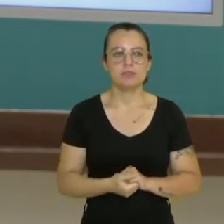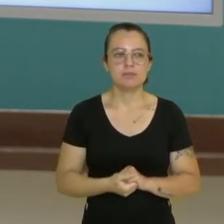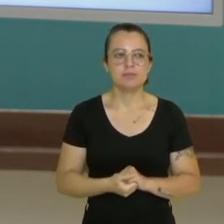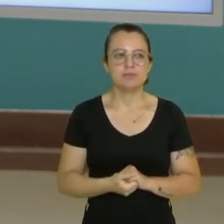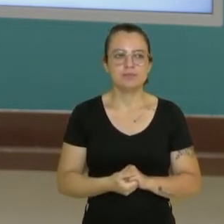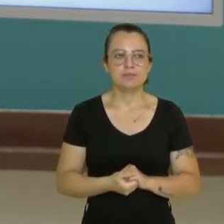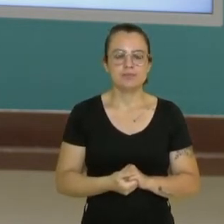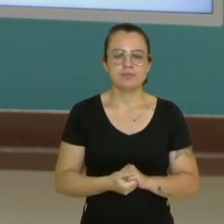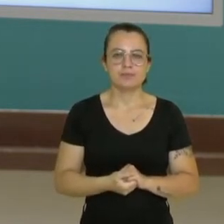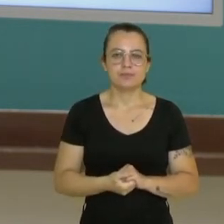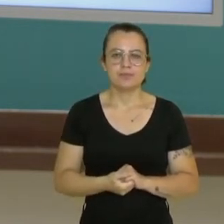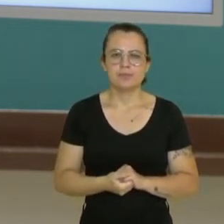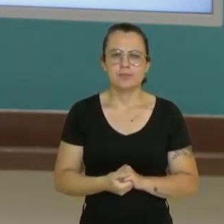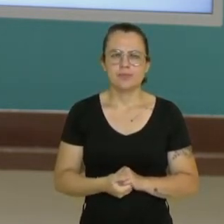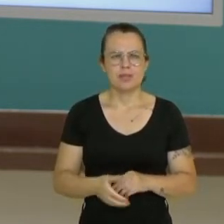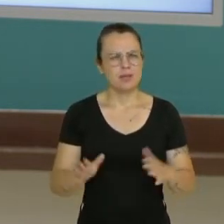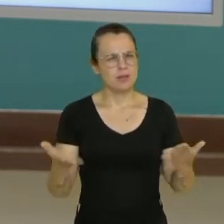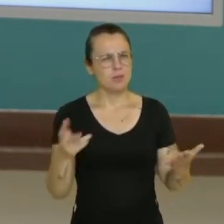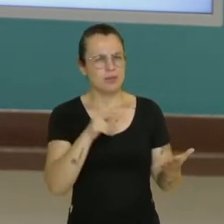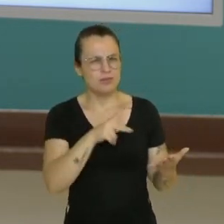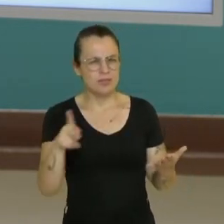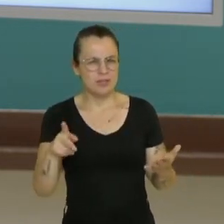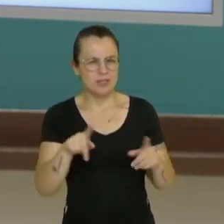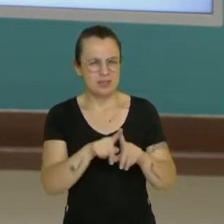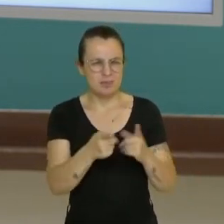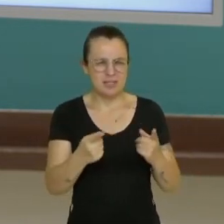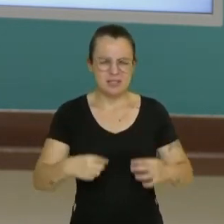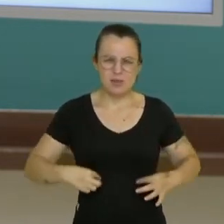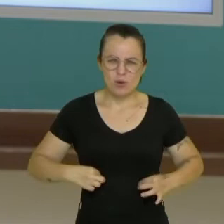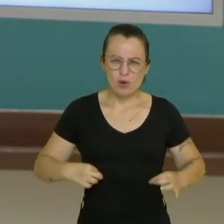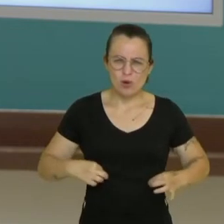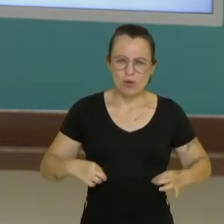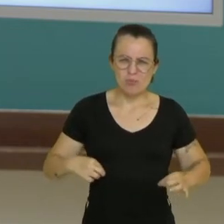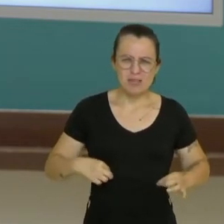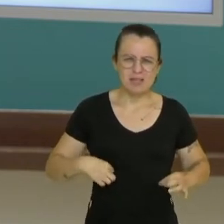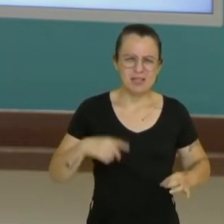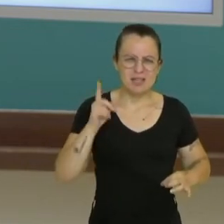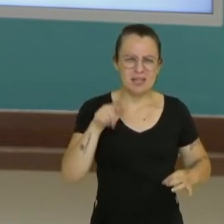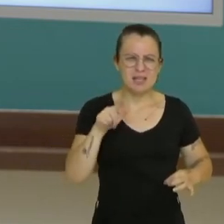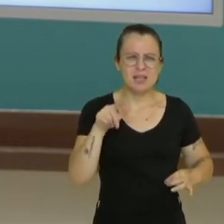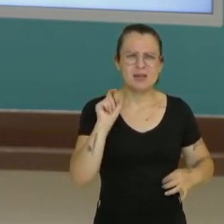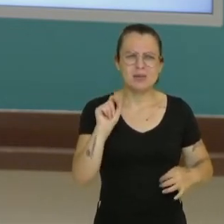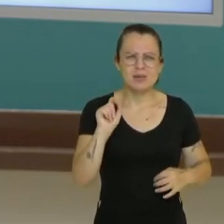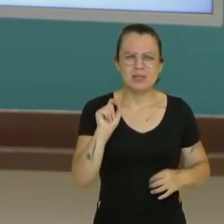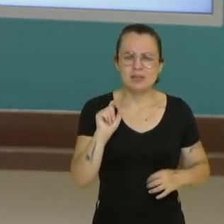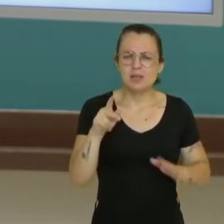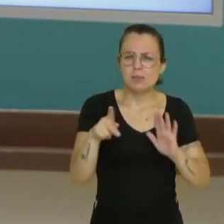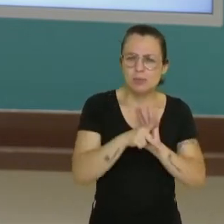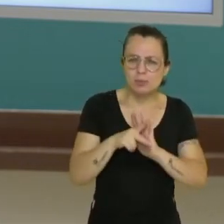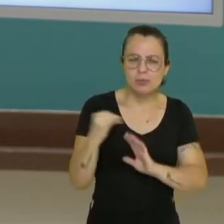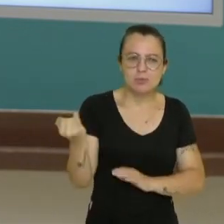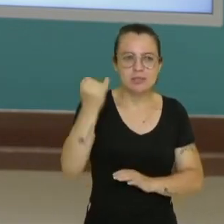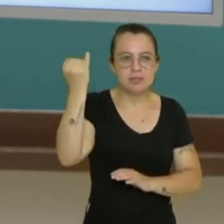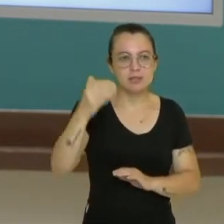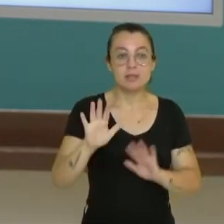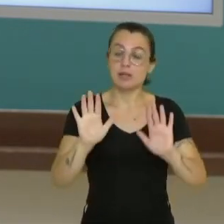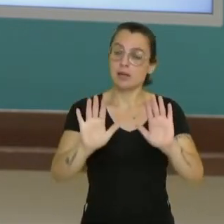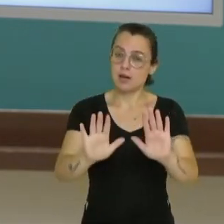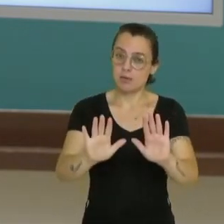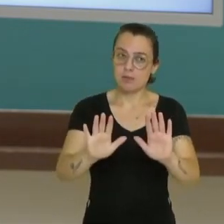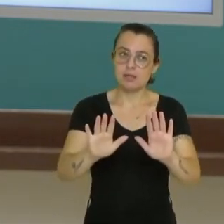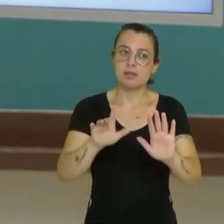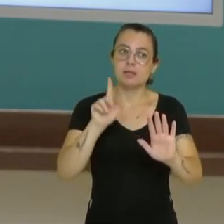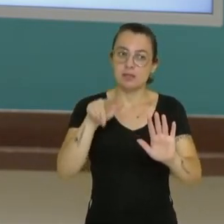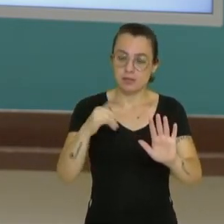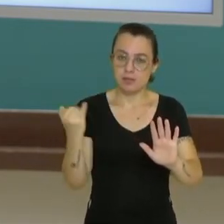305,25. Eu ia dizer, professor, mas vestuário não é uma despesa essencial? Calma lá.